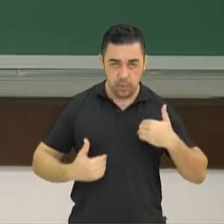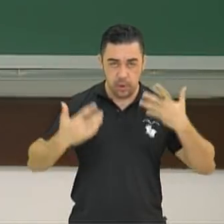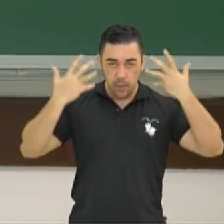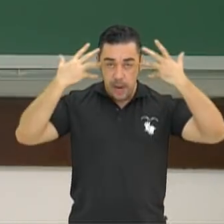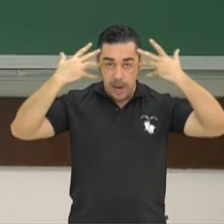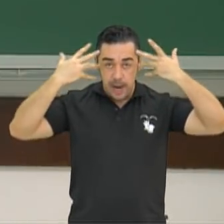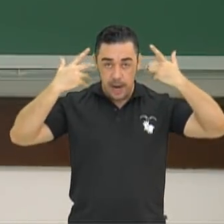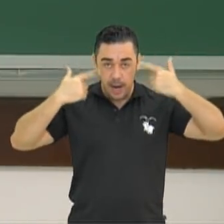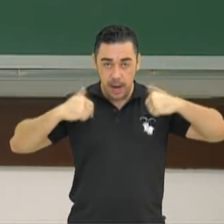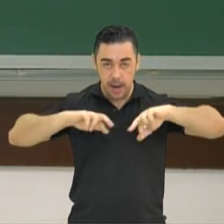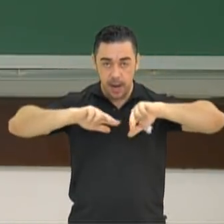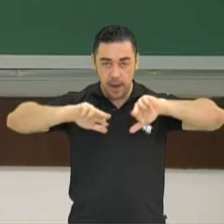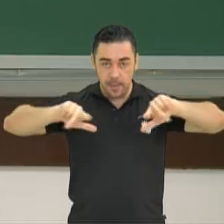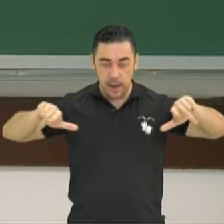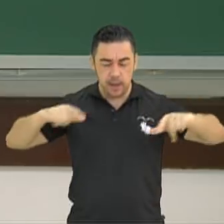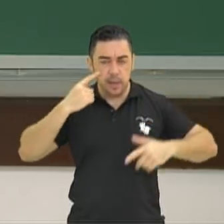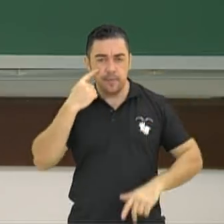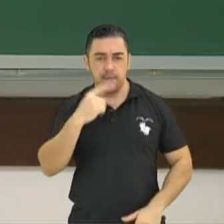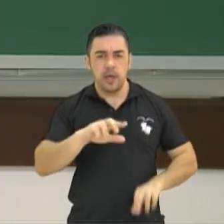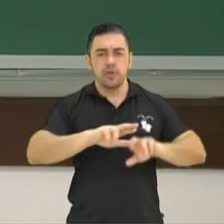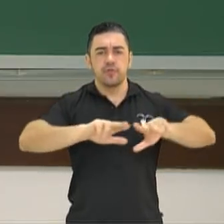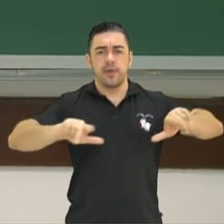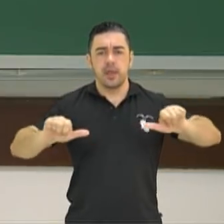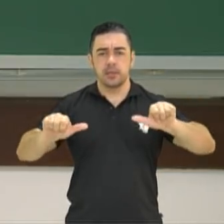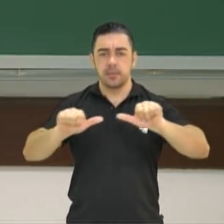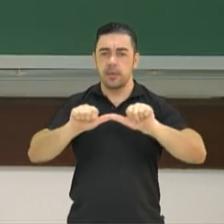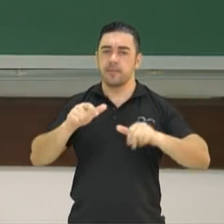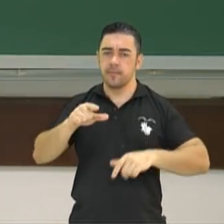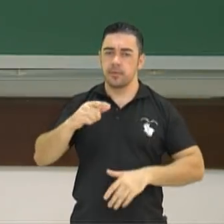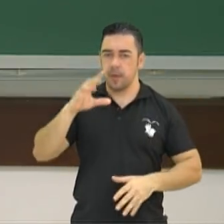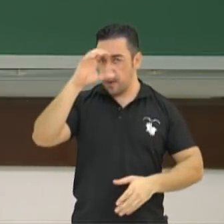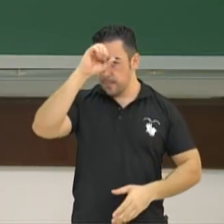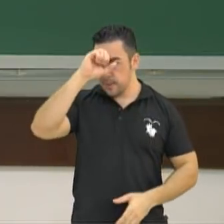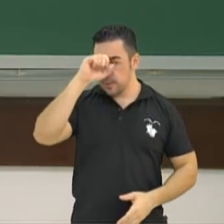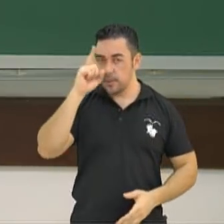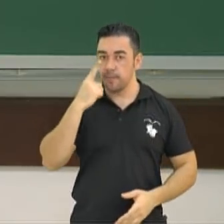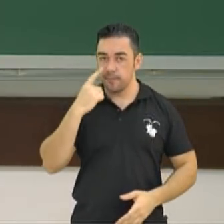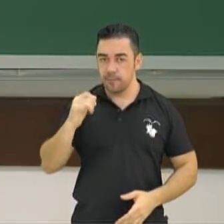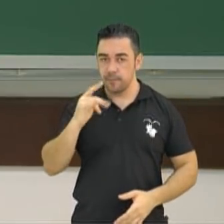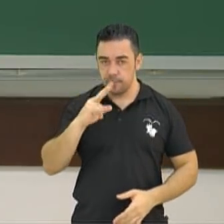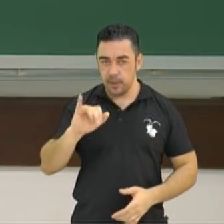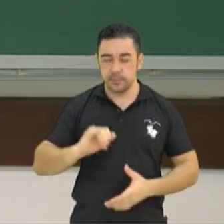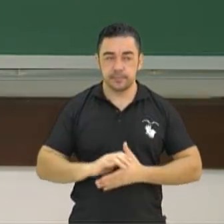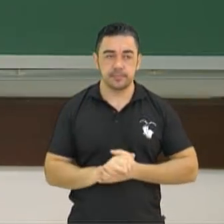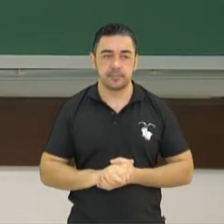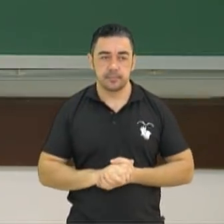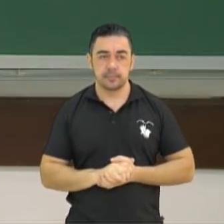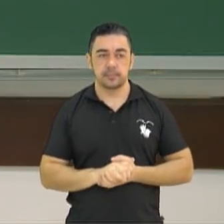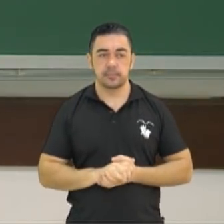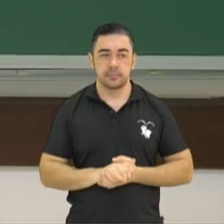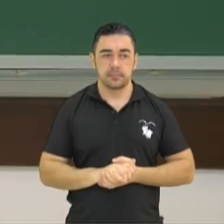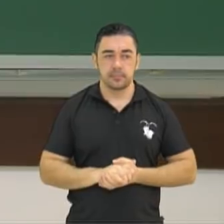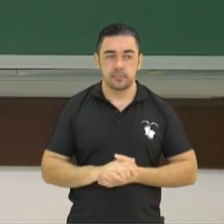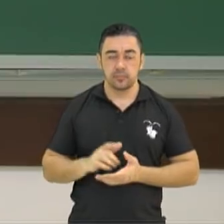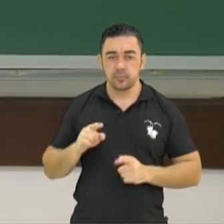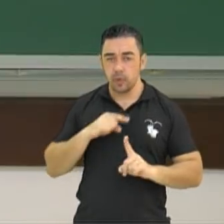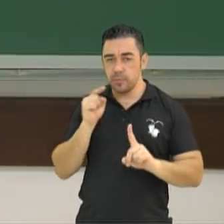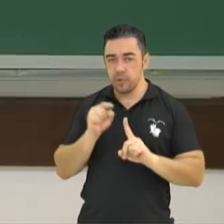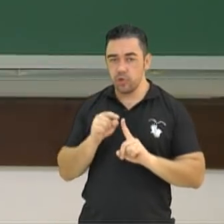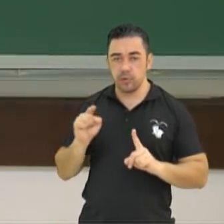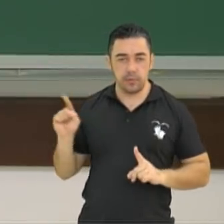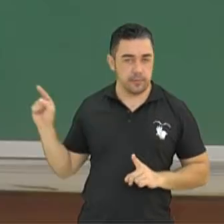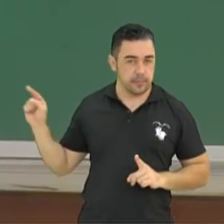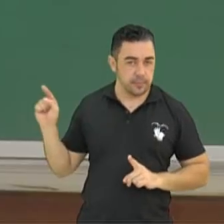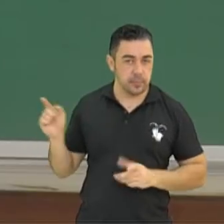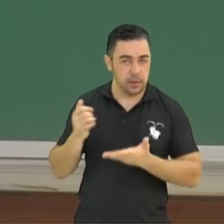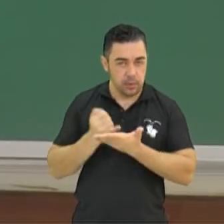estudar então as diferentes simetrias. Você vai ver que é bem tranquilo, mas você tem que saber, tá? Então preste atenção. Olha só, objetivos. A gente vai